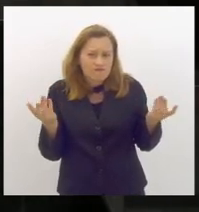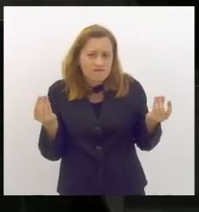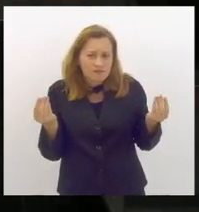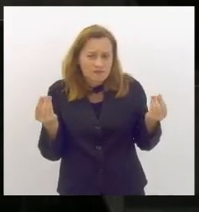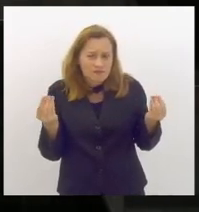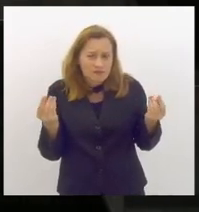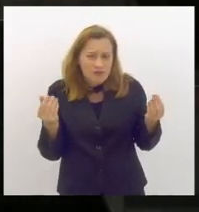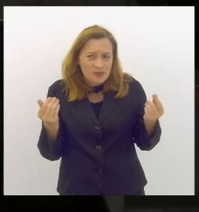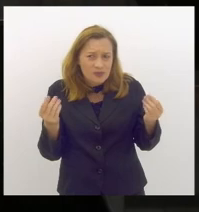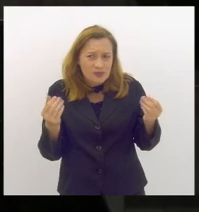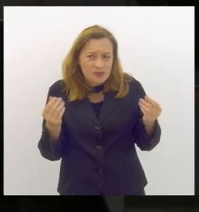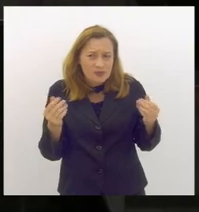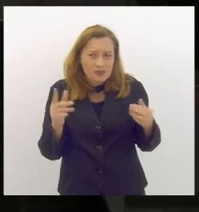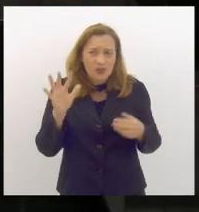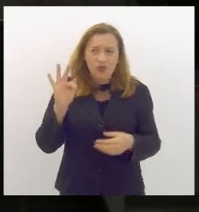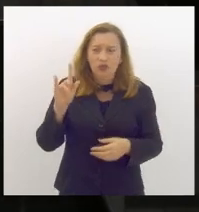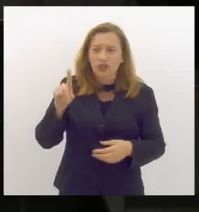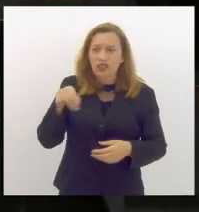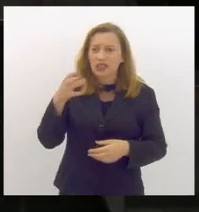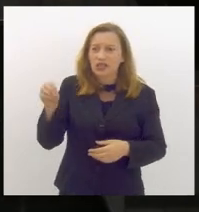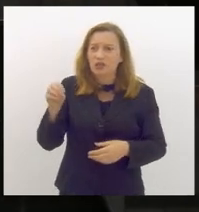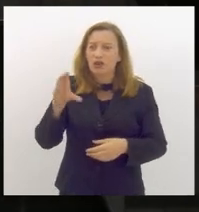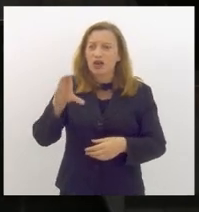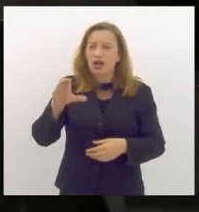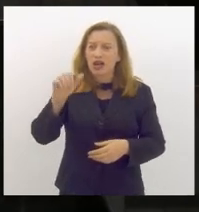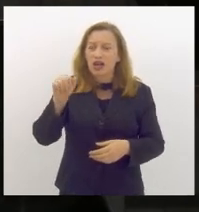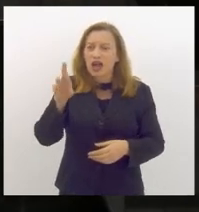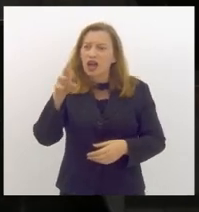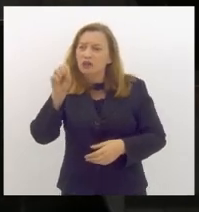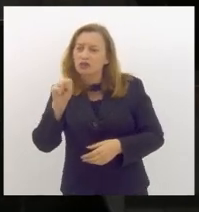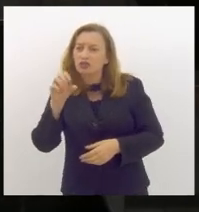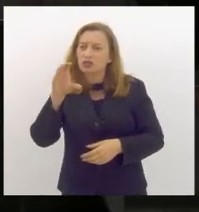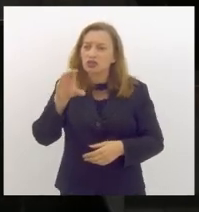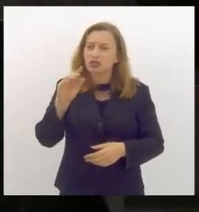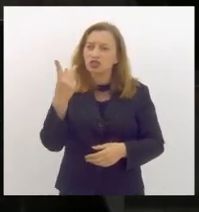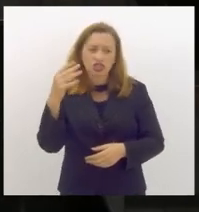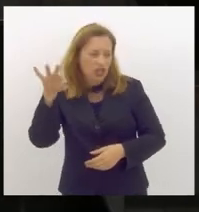a Fundação Carlos Chagas, que é ligada a